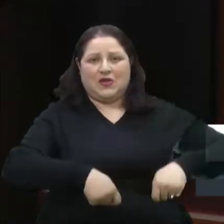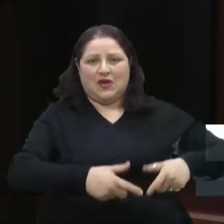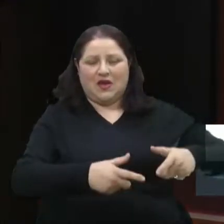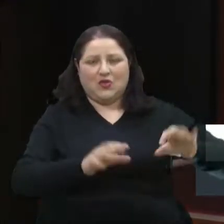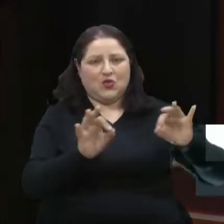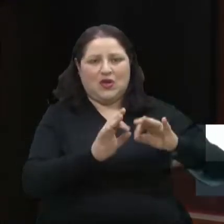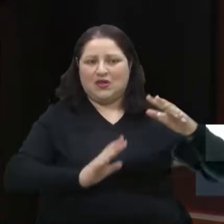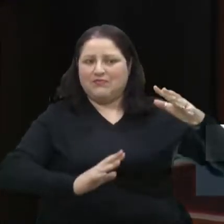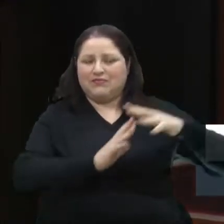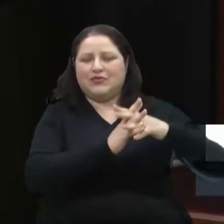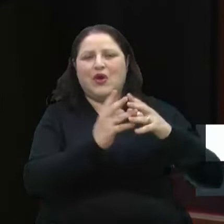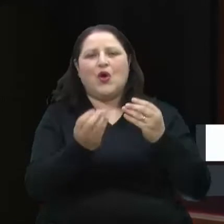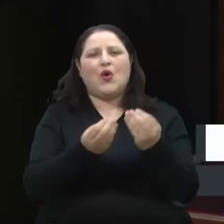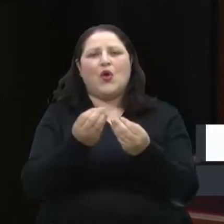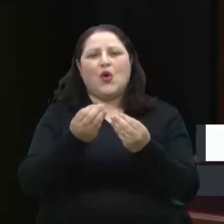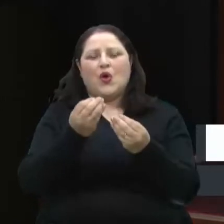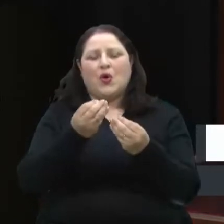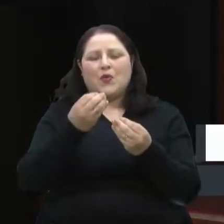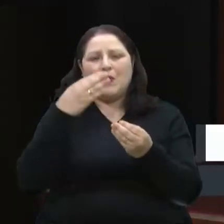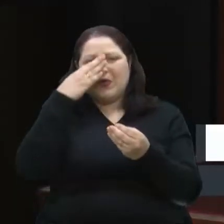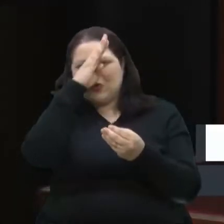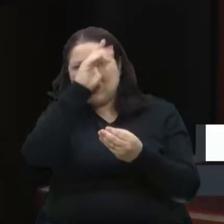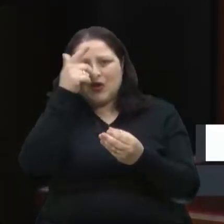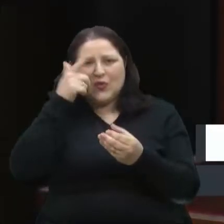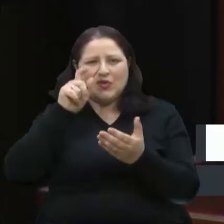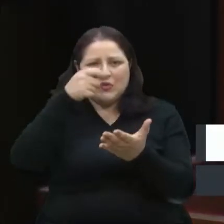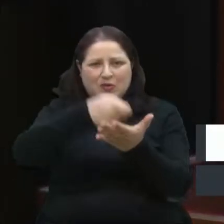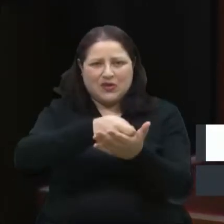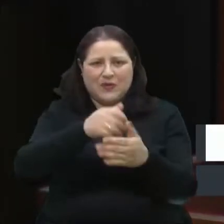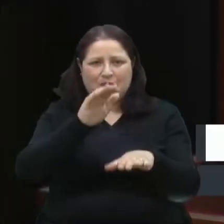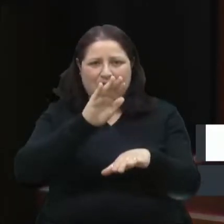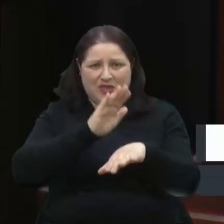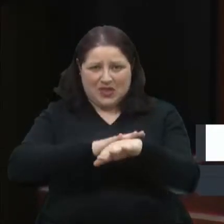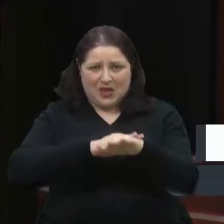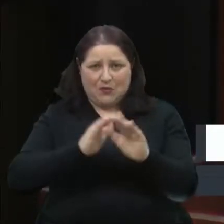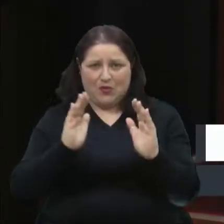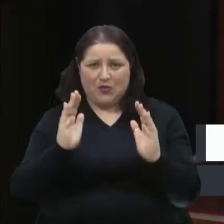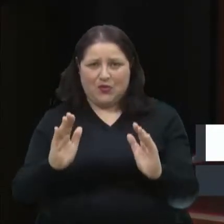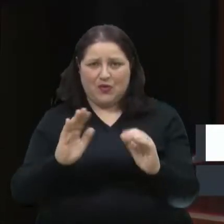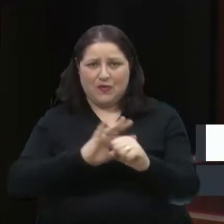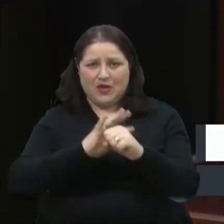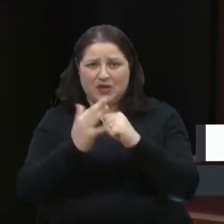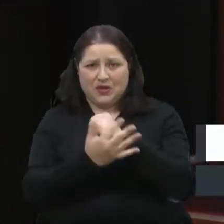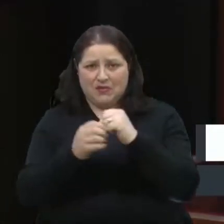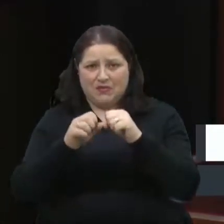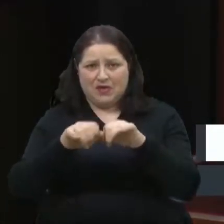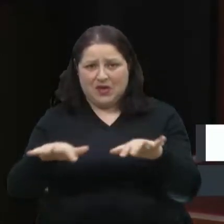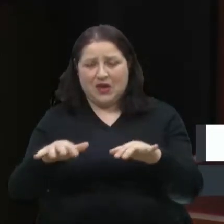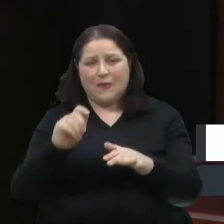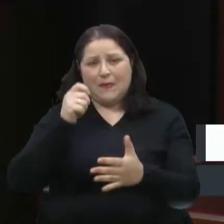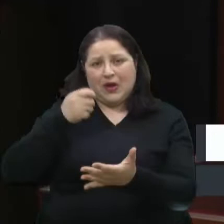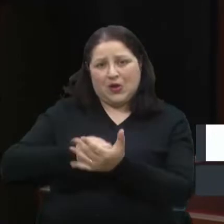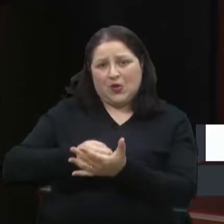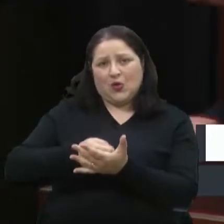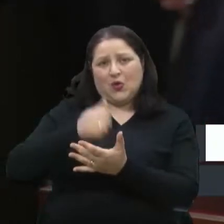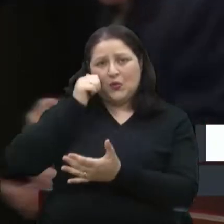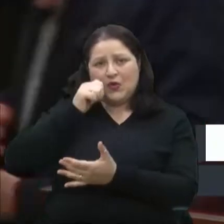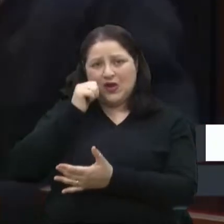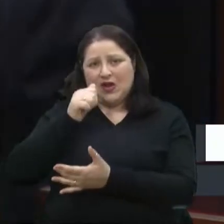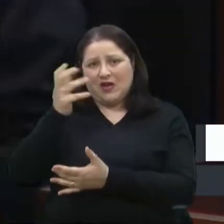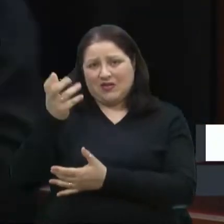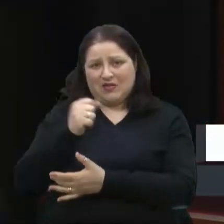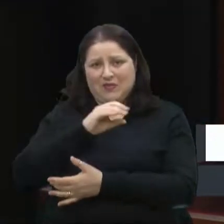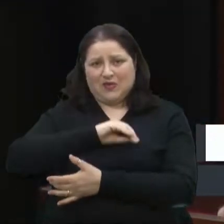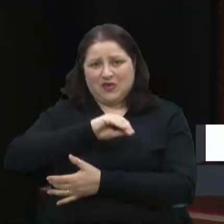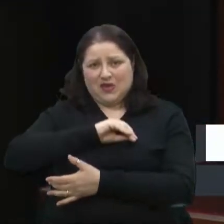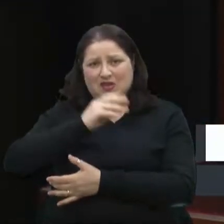Como é que ele conseguiu pagar? Aliás, durante a pandemia, vereador Cadore, ele pagou R$1.200 para as mulheres que